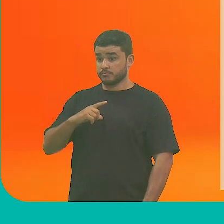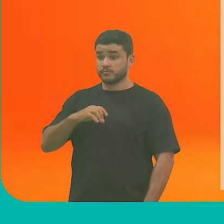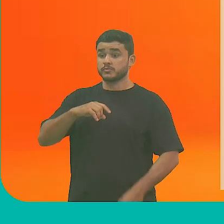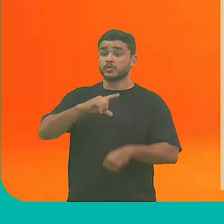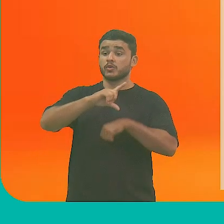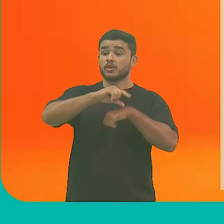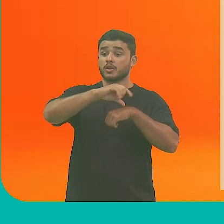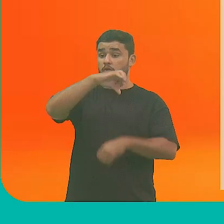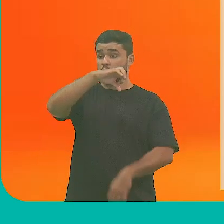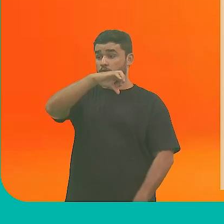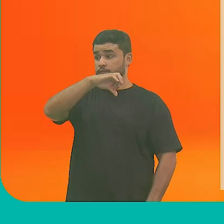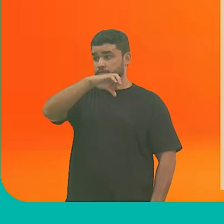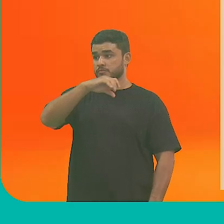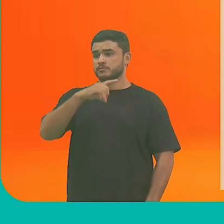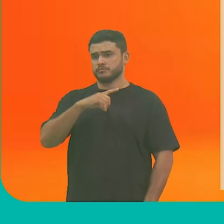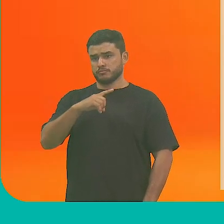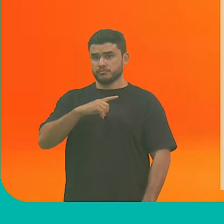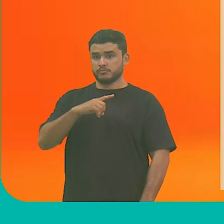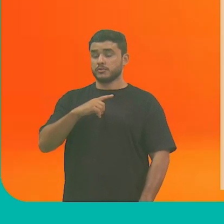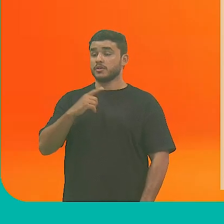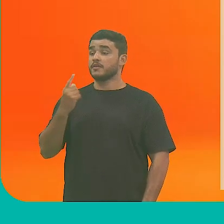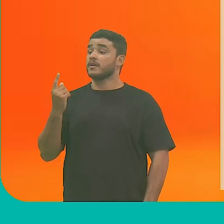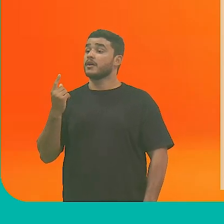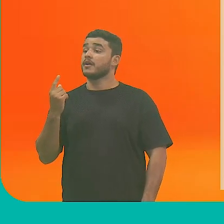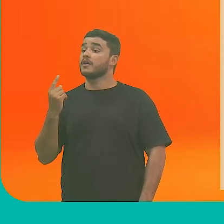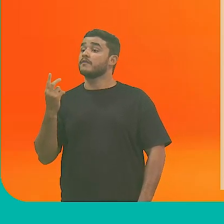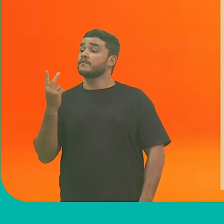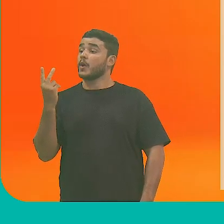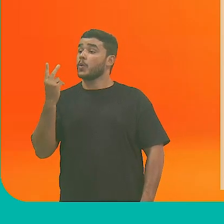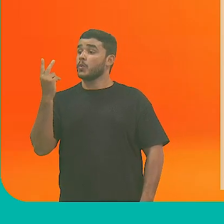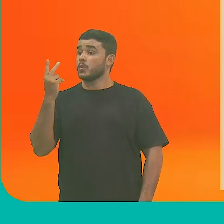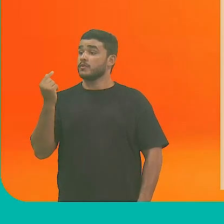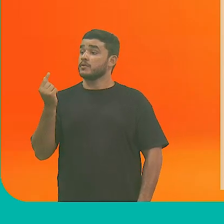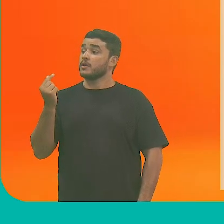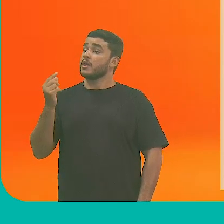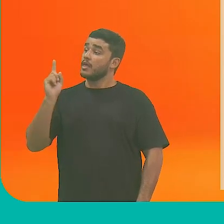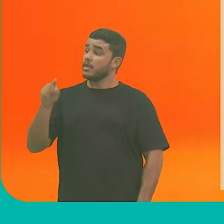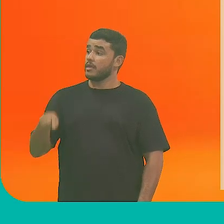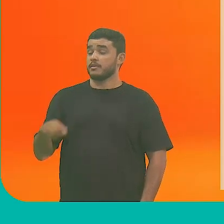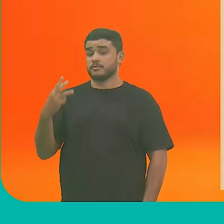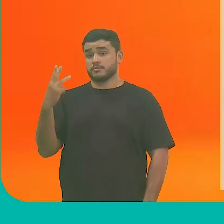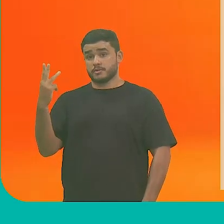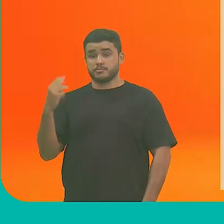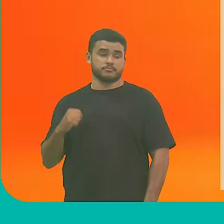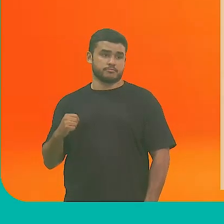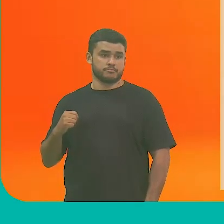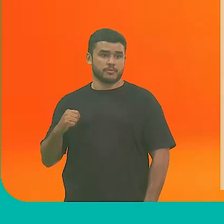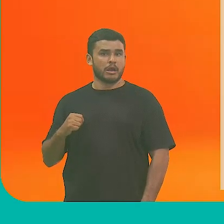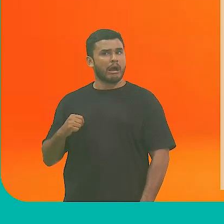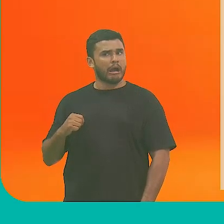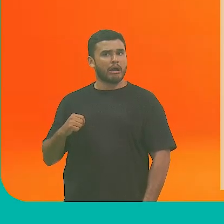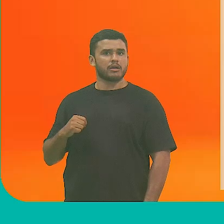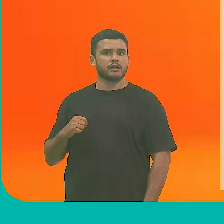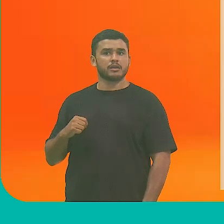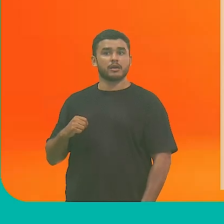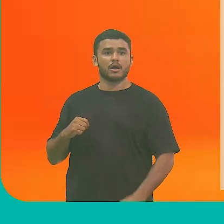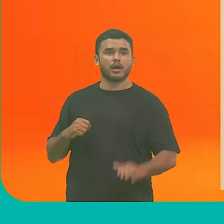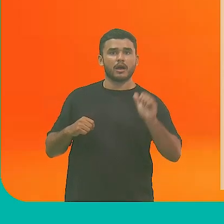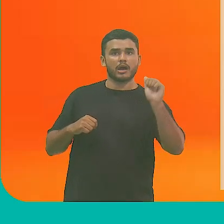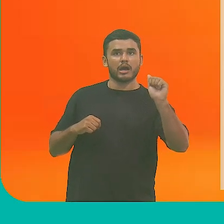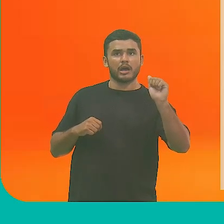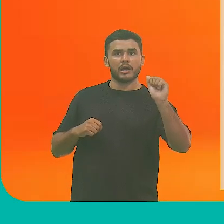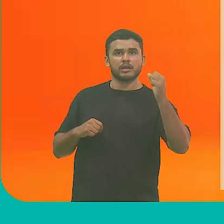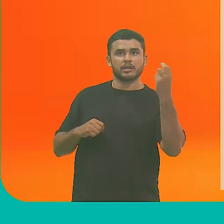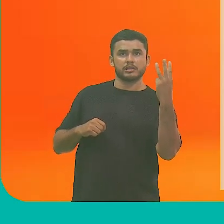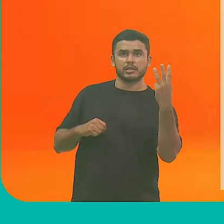quanto? 3. E a criptomoeda B, ela varia o quê? Menos de 1. Então vai dar certo o que eu quero aí,